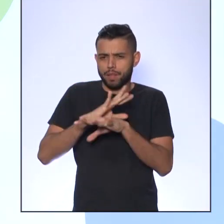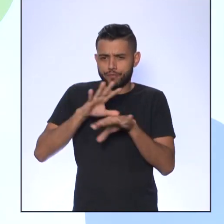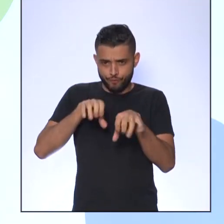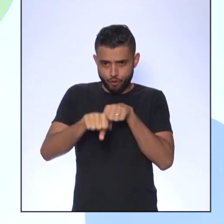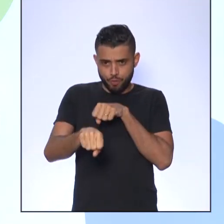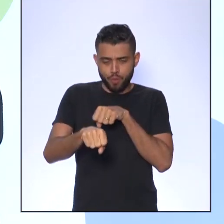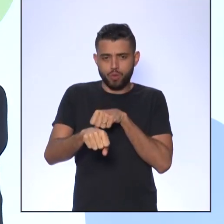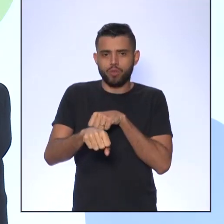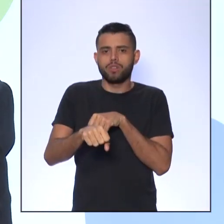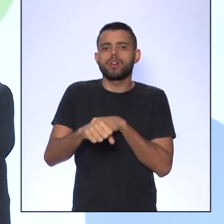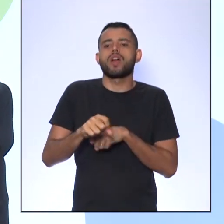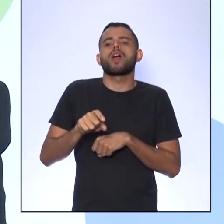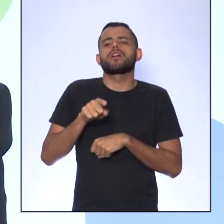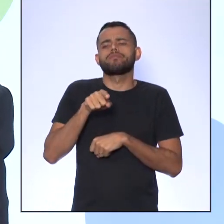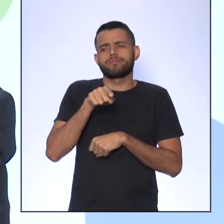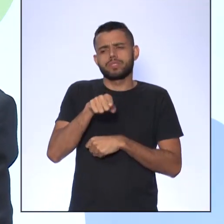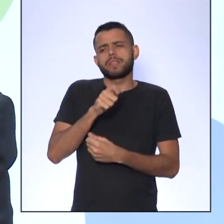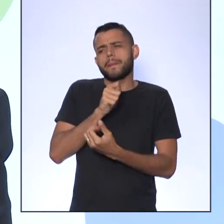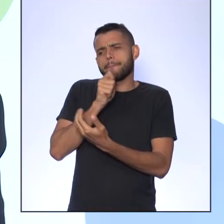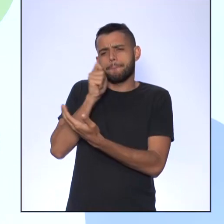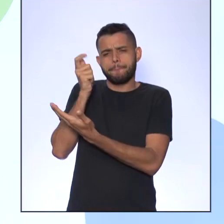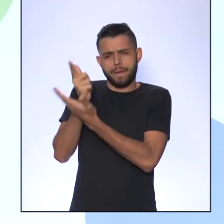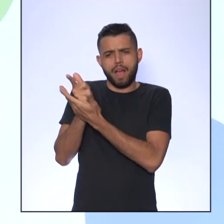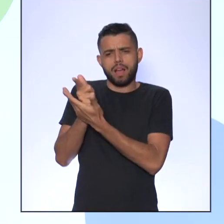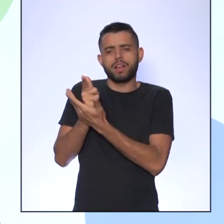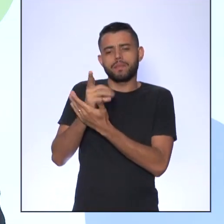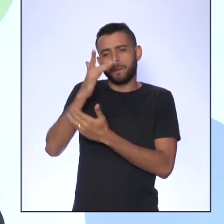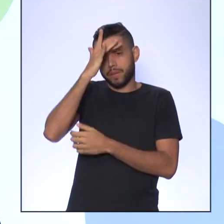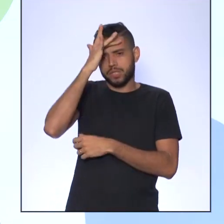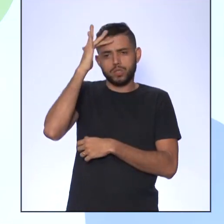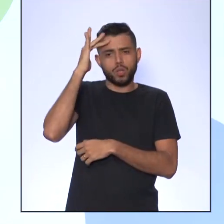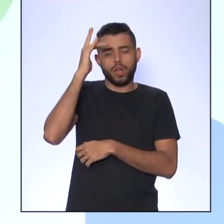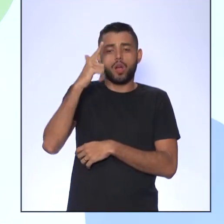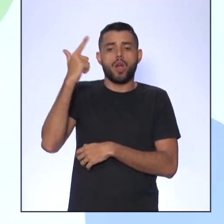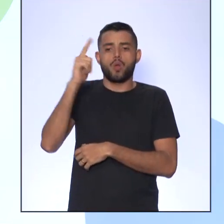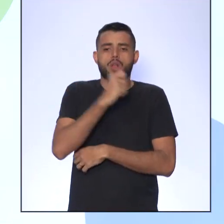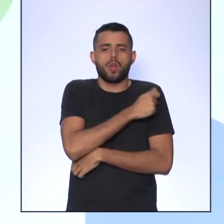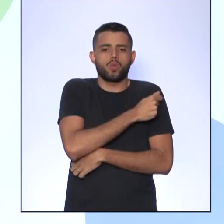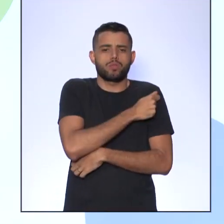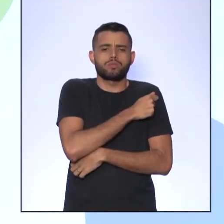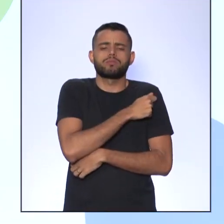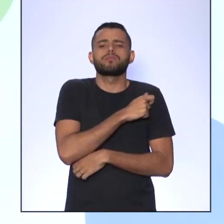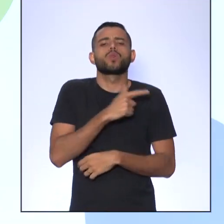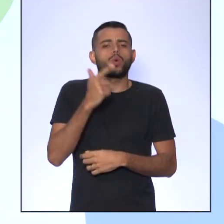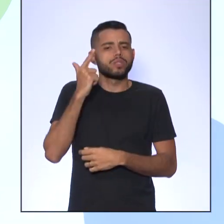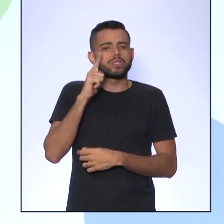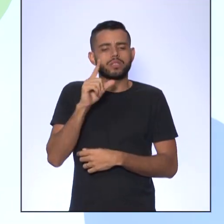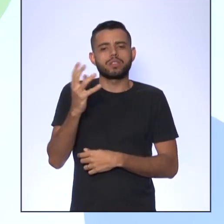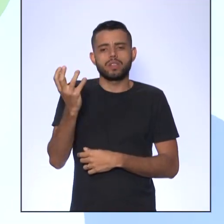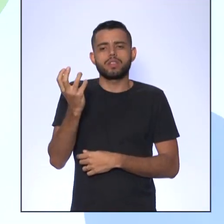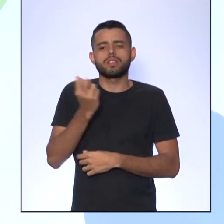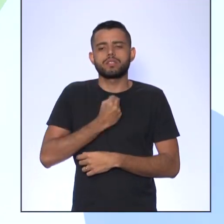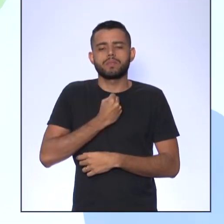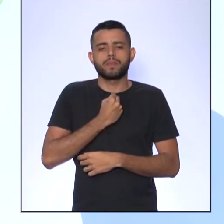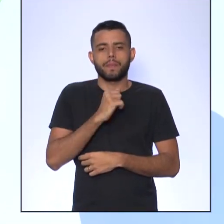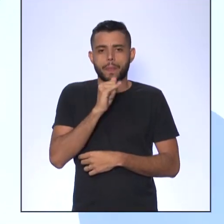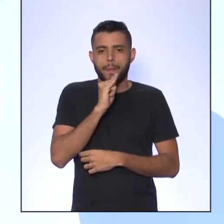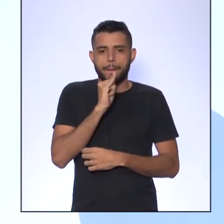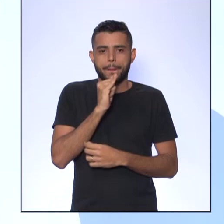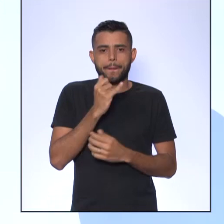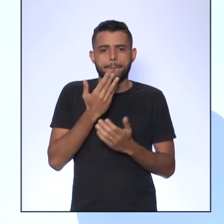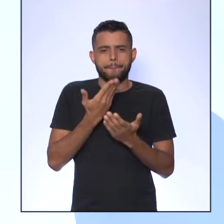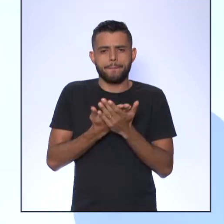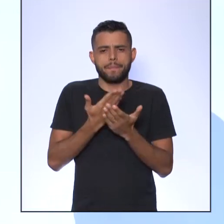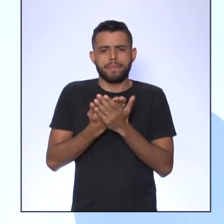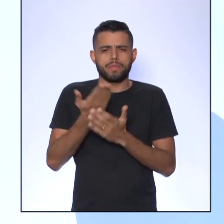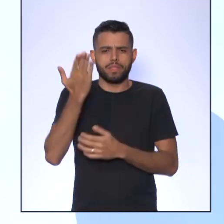vai reembolsar para que outro estudante também receba isso. Eu, por exemplo, quando fiz a minha faculdade, lá atrás, eu tive, não era